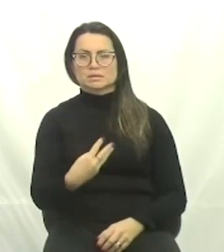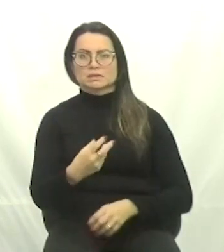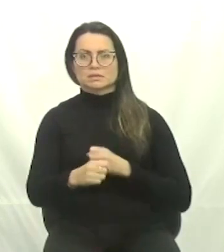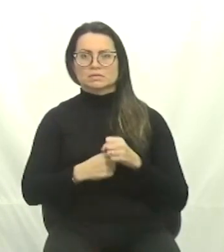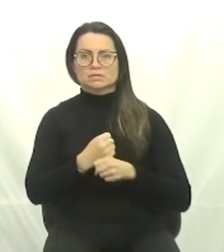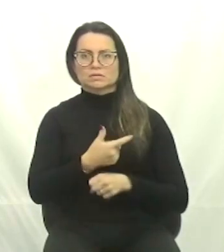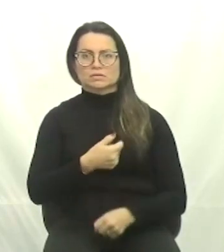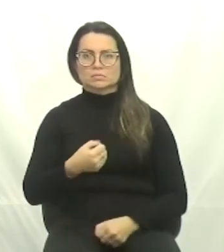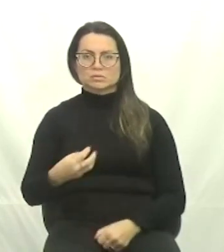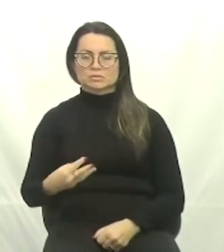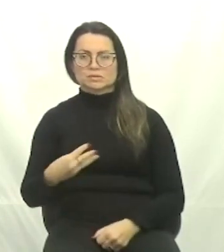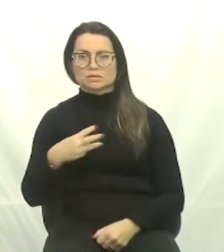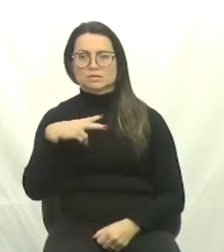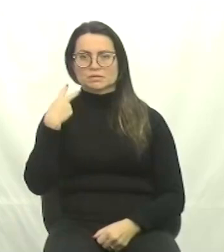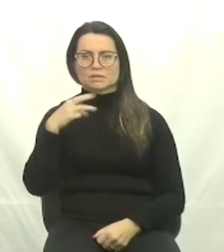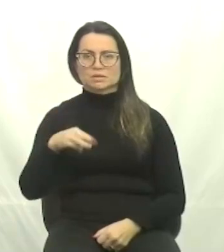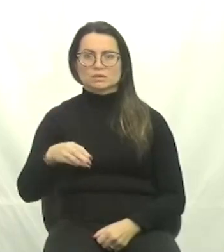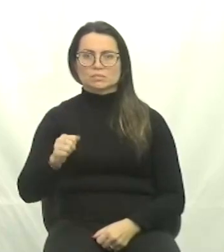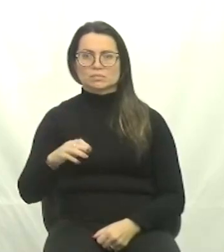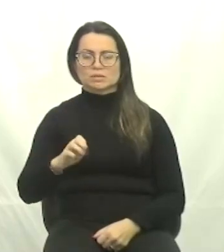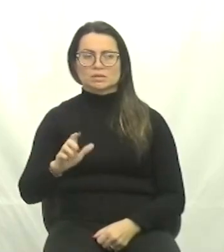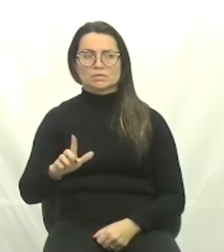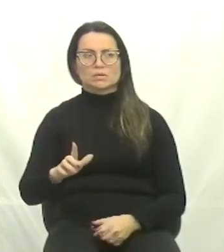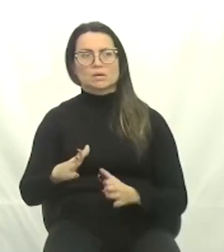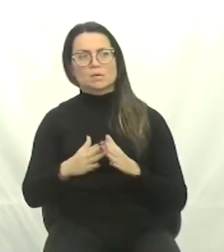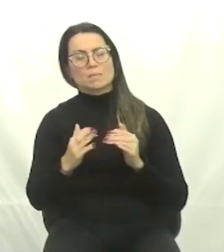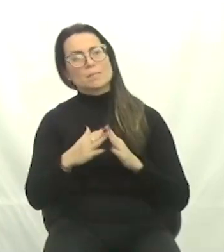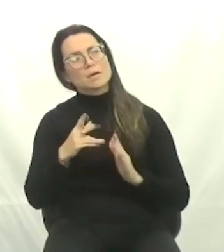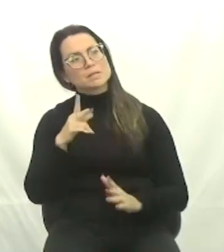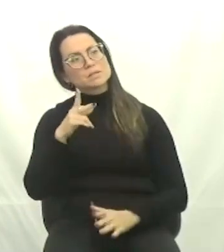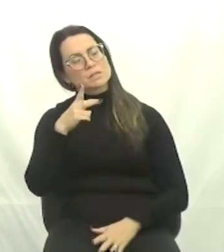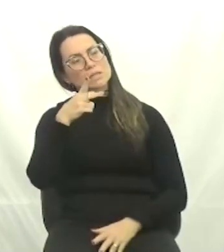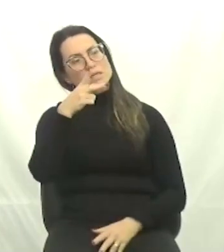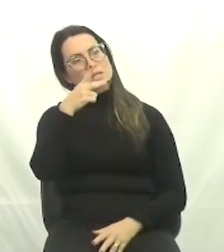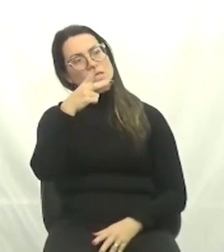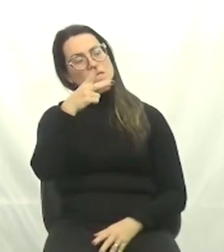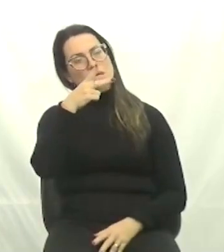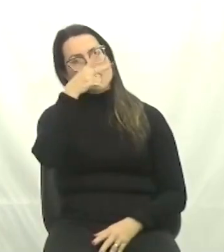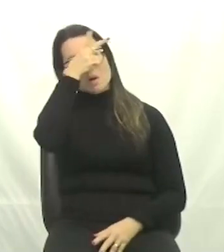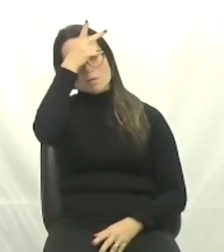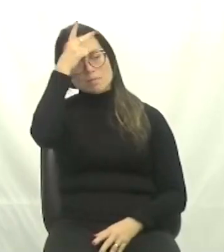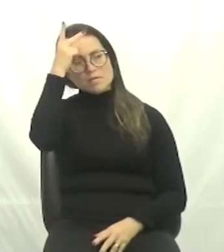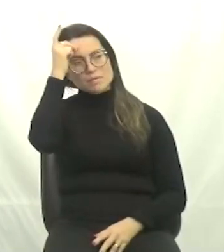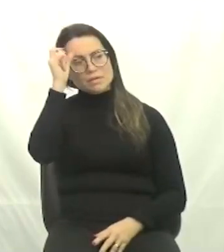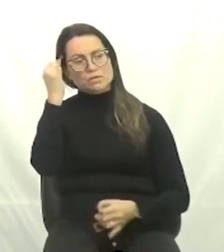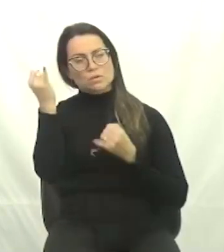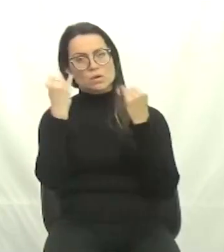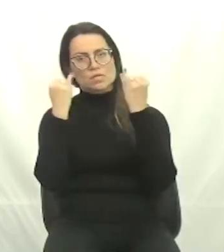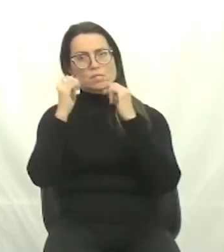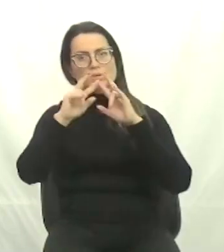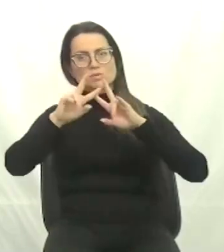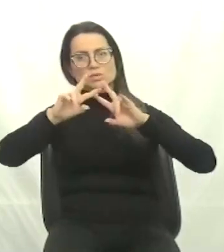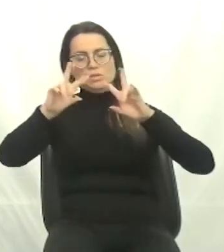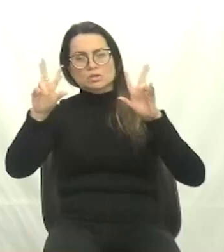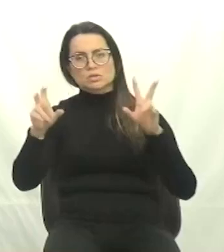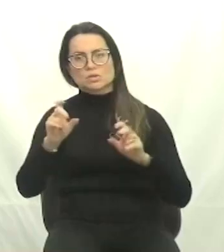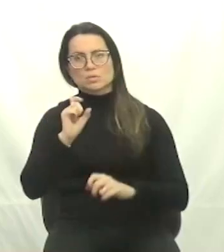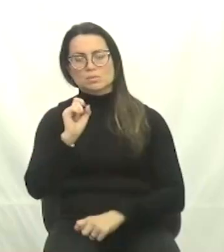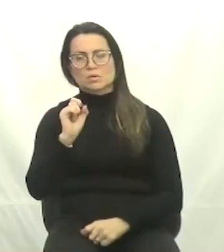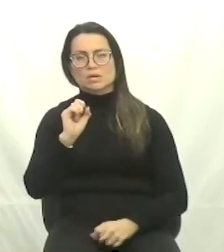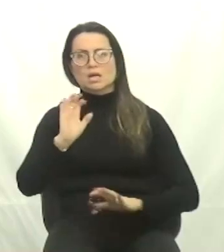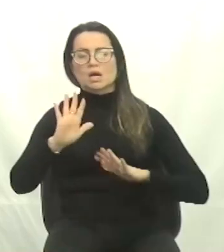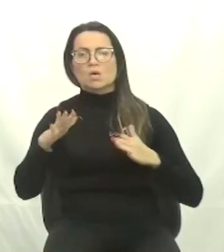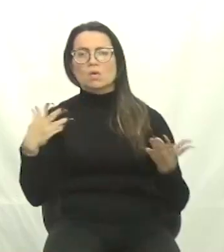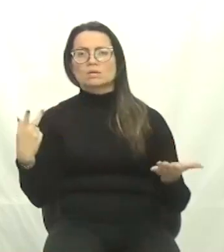363/2023, autor Manuel Rosengue da Silva. Envio de expediente ao chefe do Poder Executivo Municipal para que informe quando será